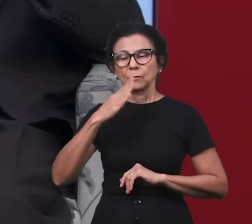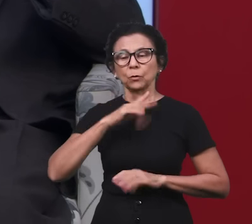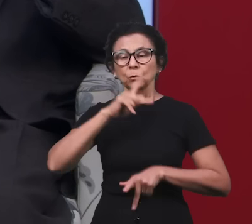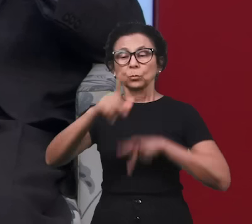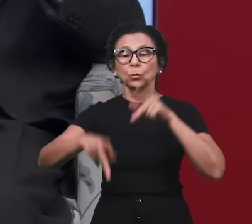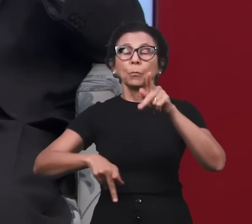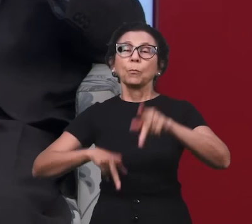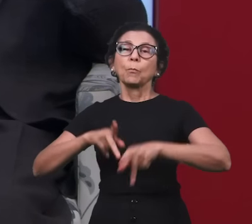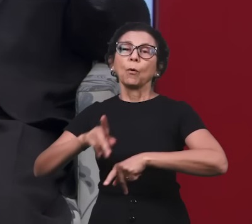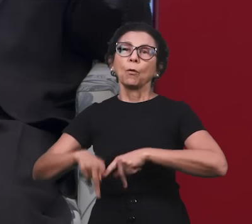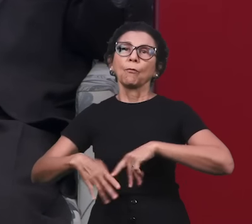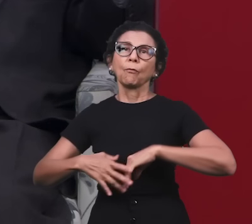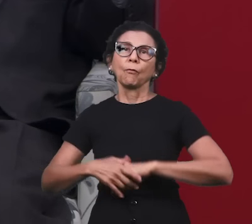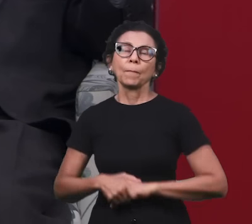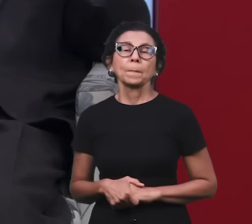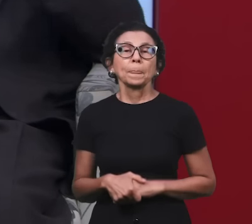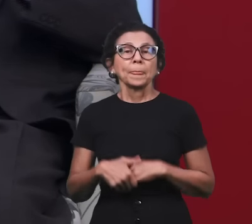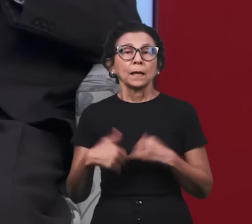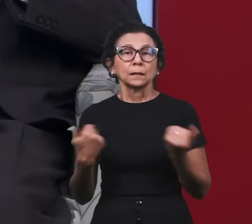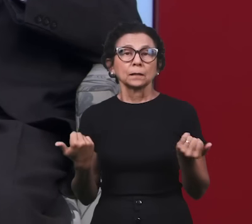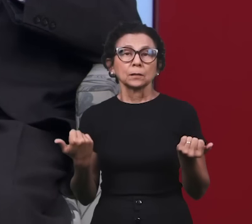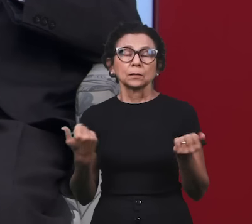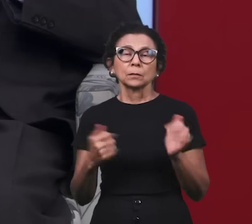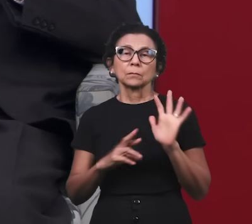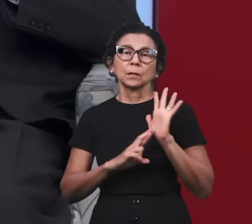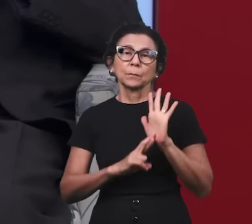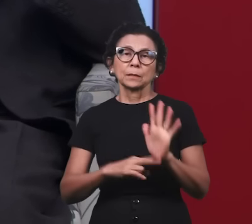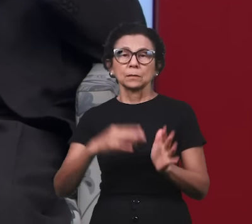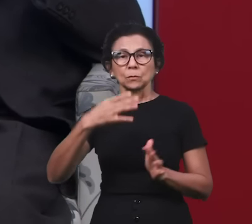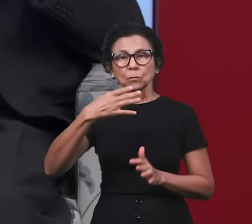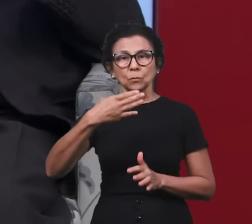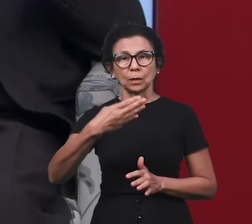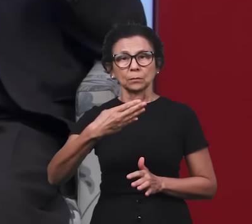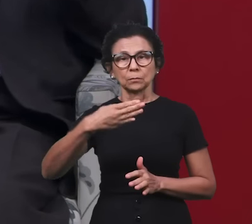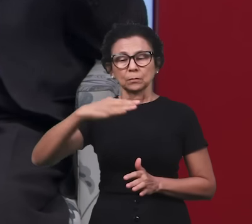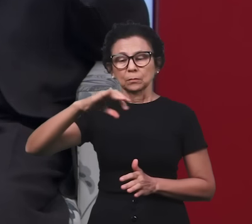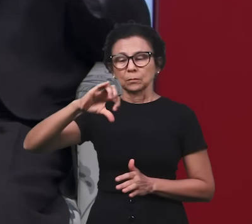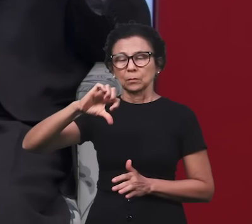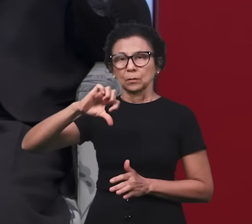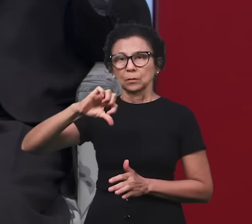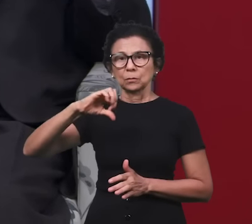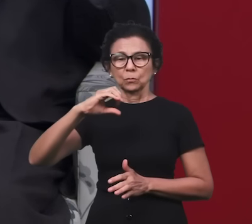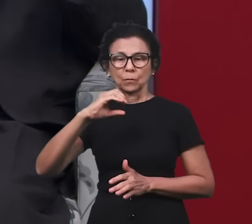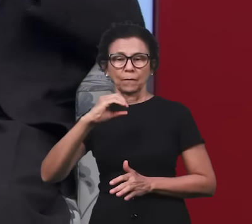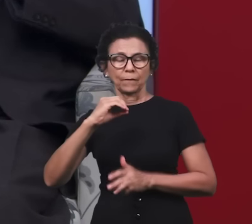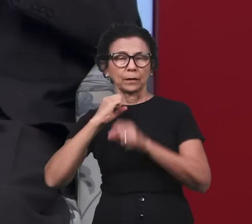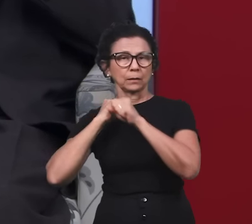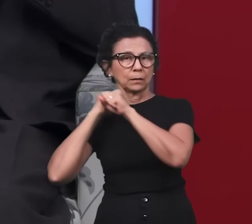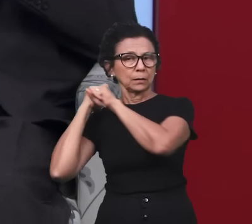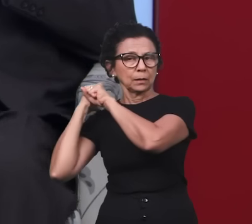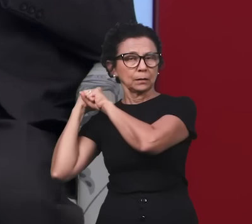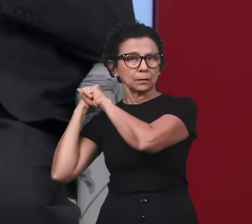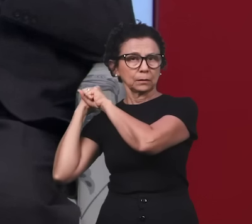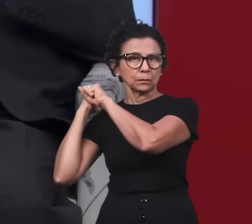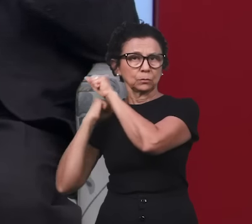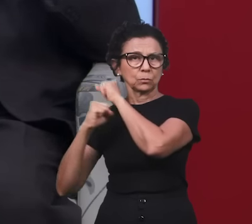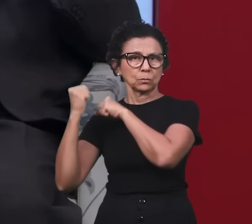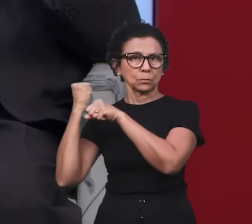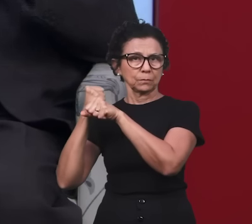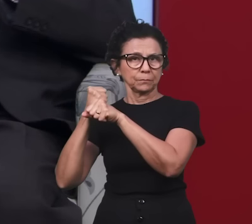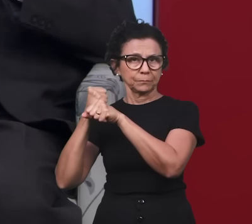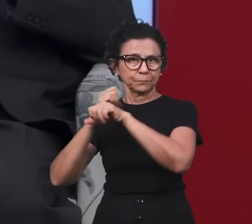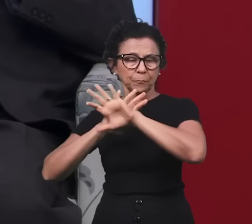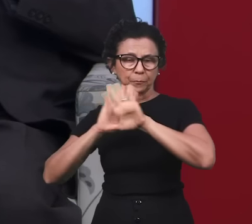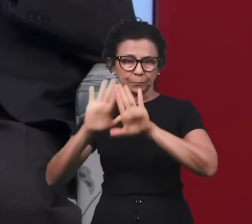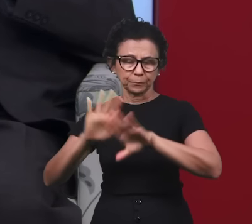Ou seja, corresponde a 490 anos. Vamos ao início disso. Daniel